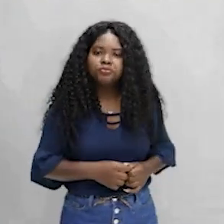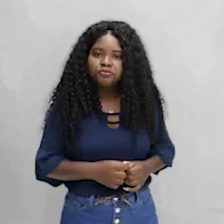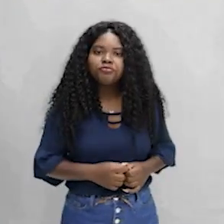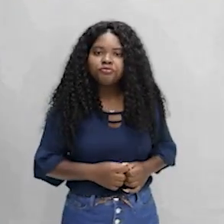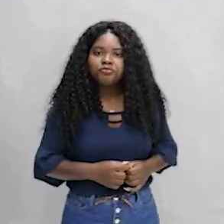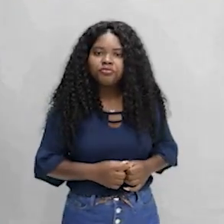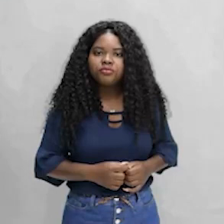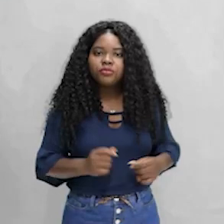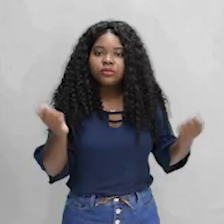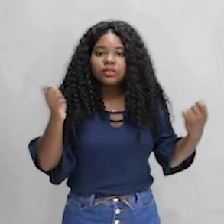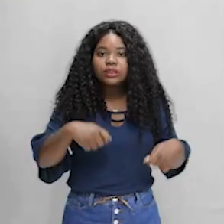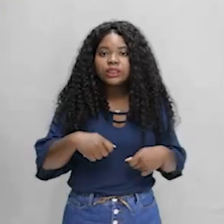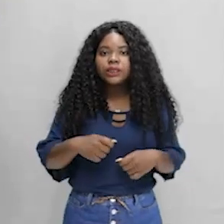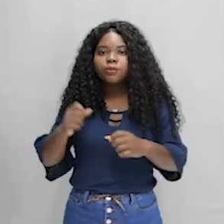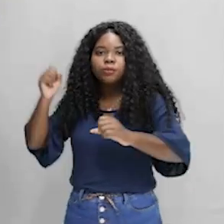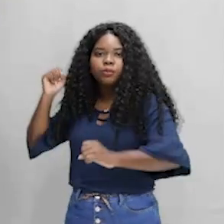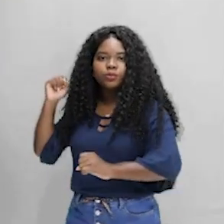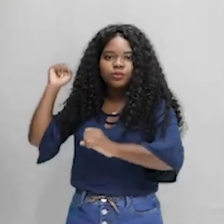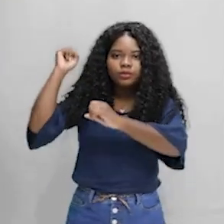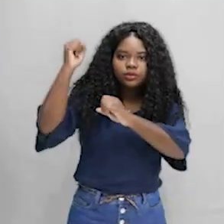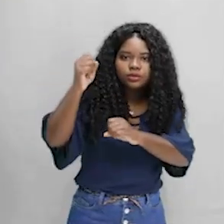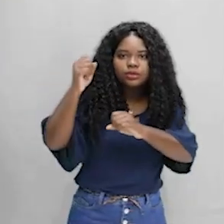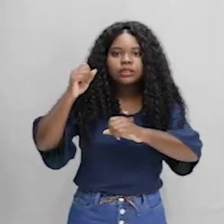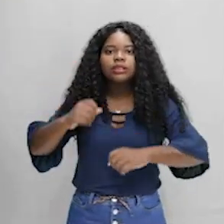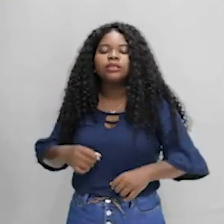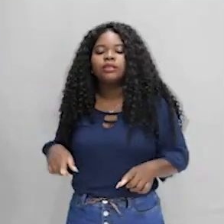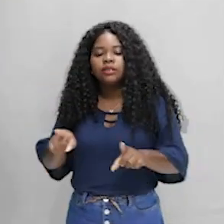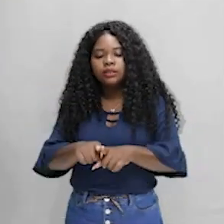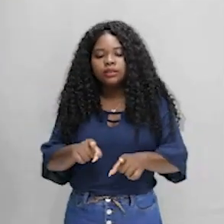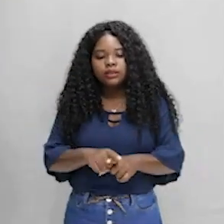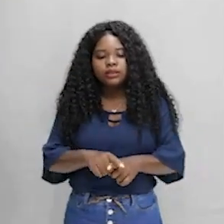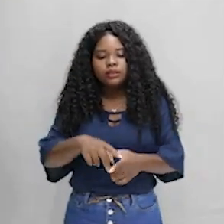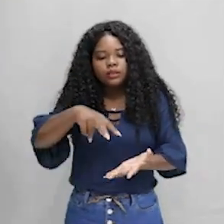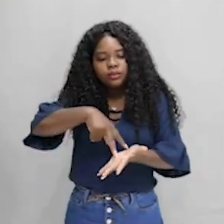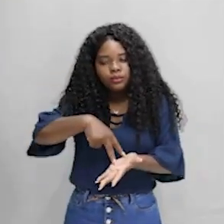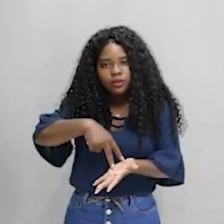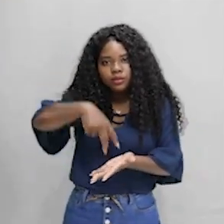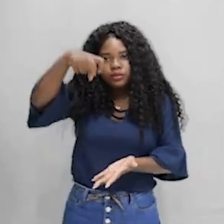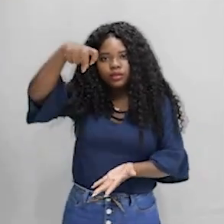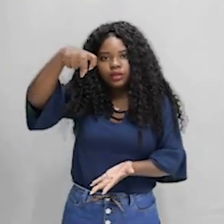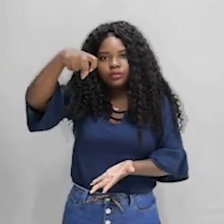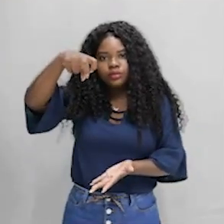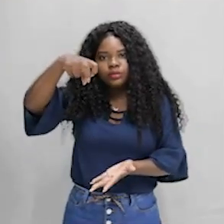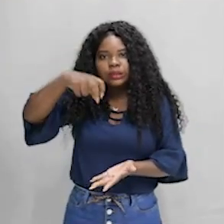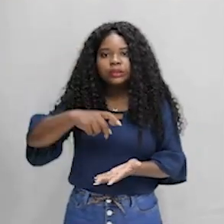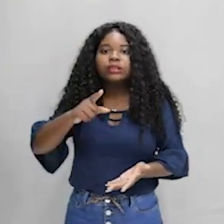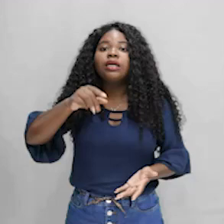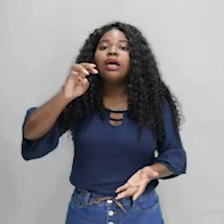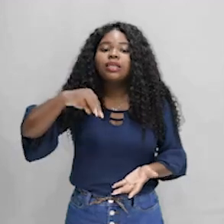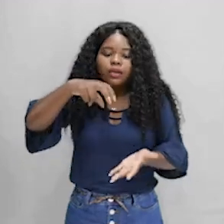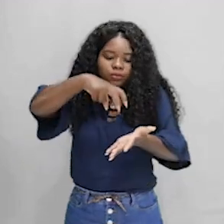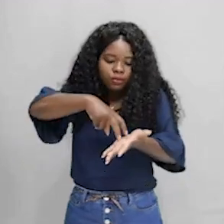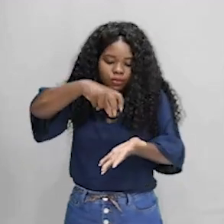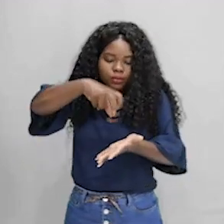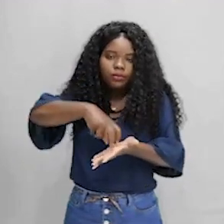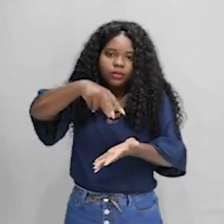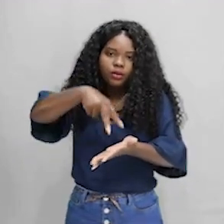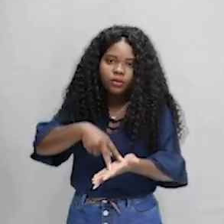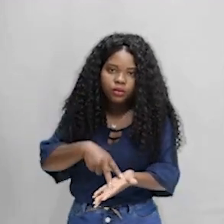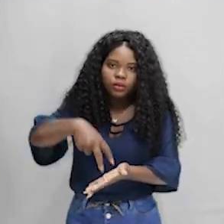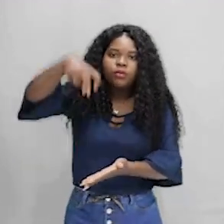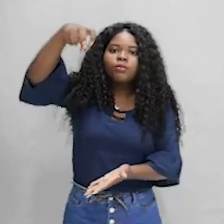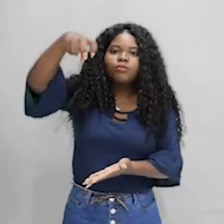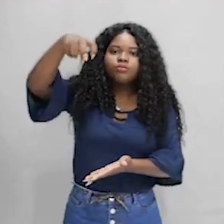arremessar o seu instrumento. E no salto, vai vencer aquele que saltar o mais longe possível, ou o mais alto,